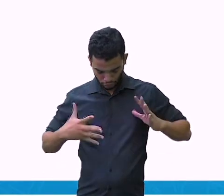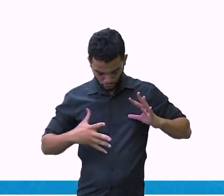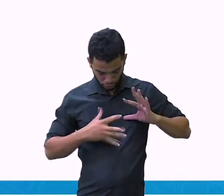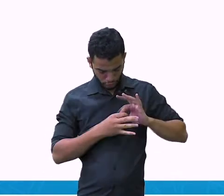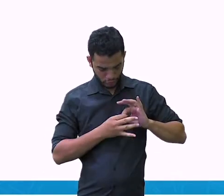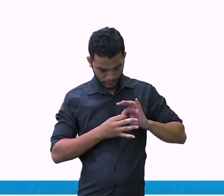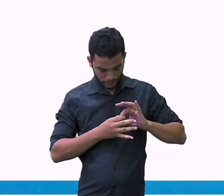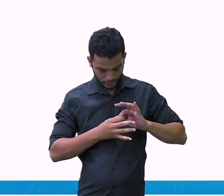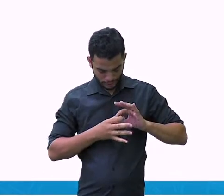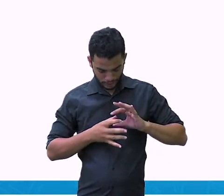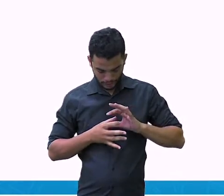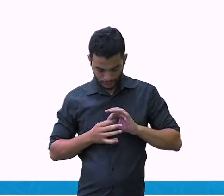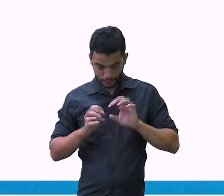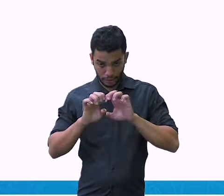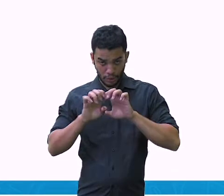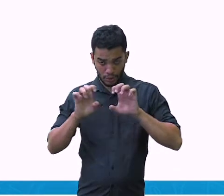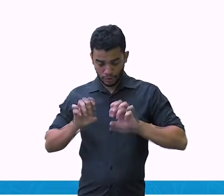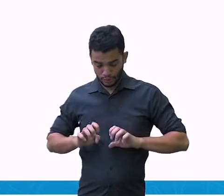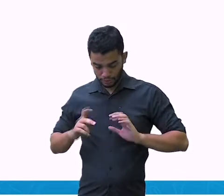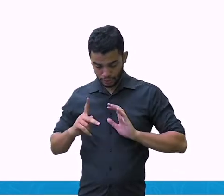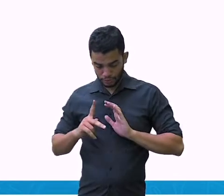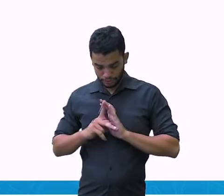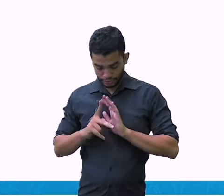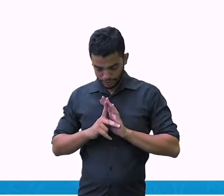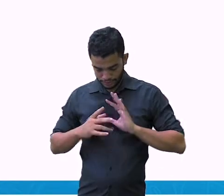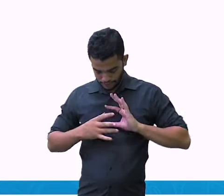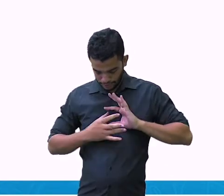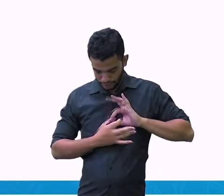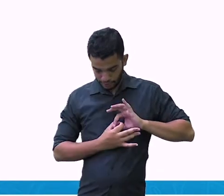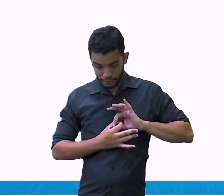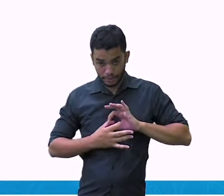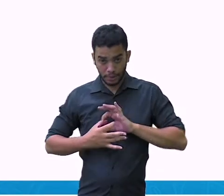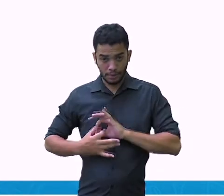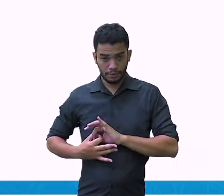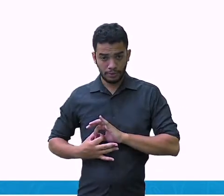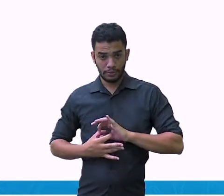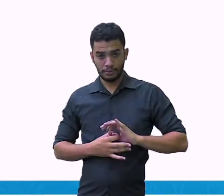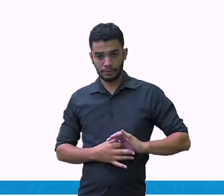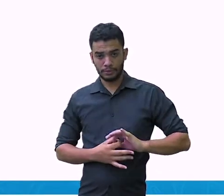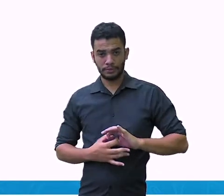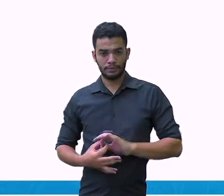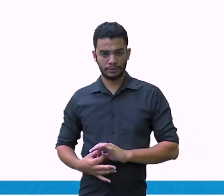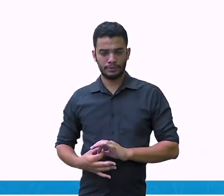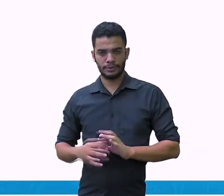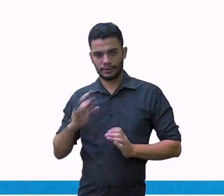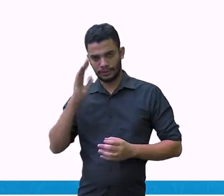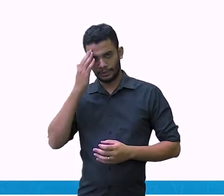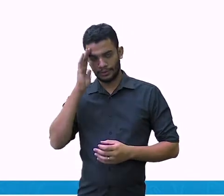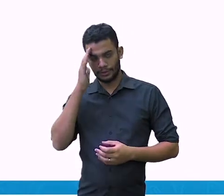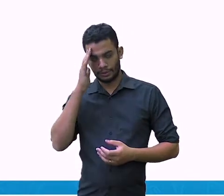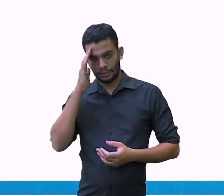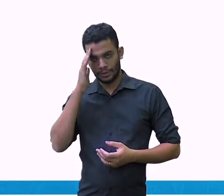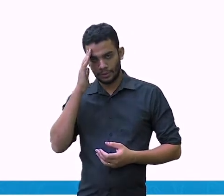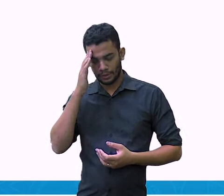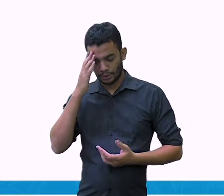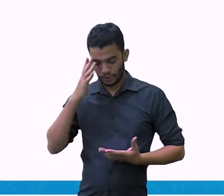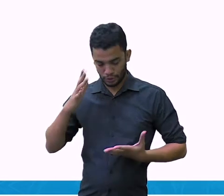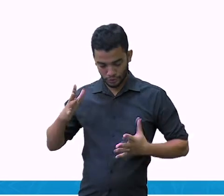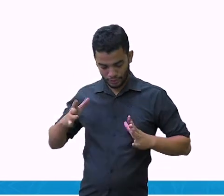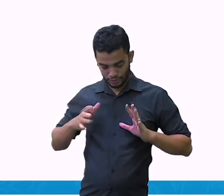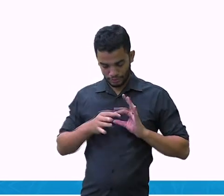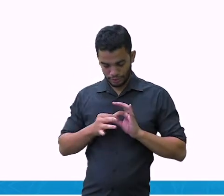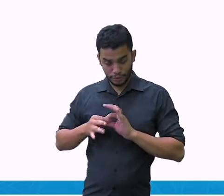de estruturas que funcionam. Olha que eu até chamei a atenção dessa palavra. Que funcionam